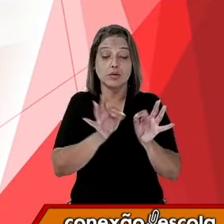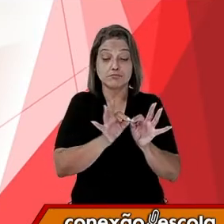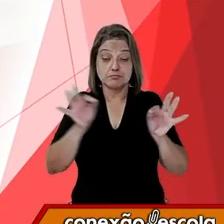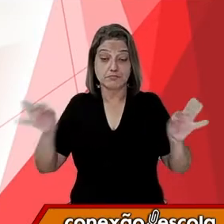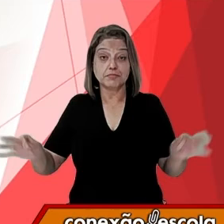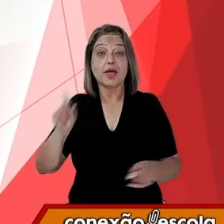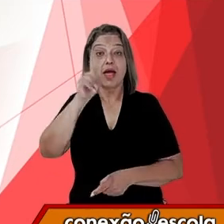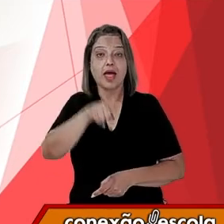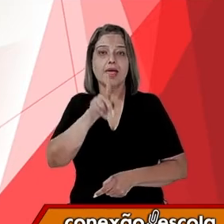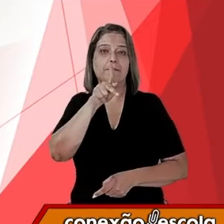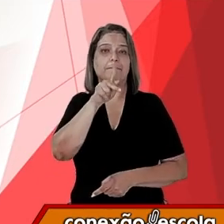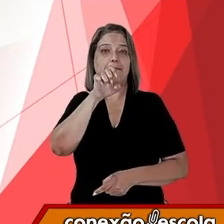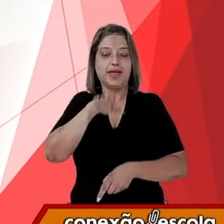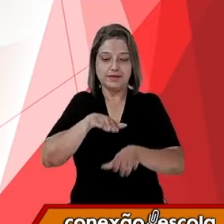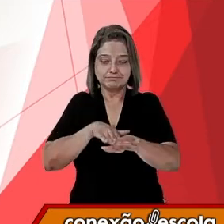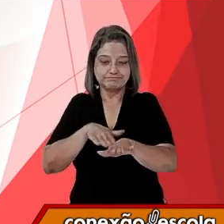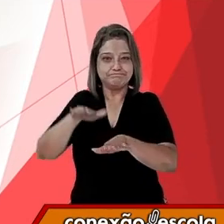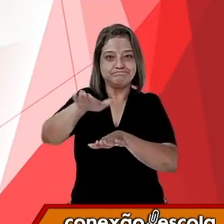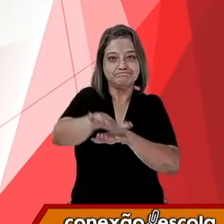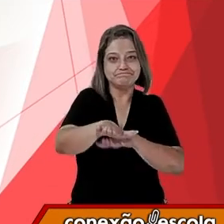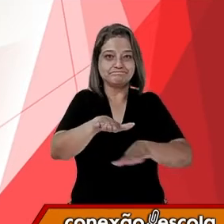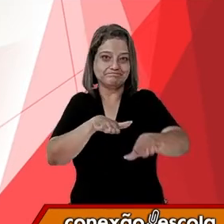com o passo.